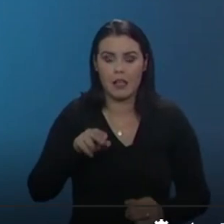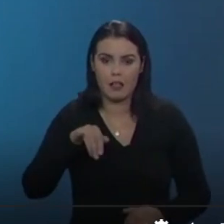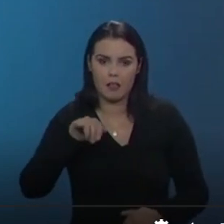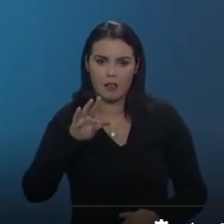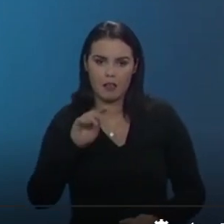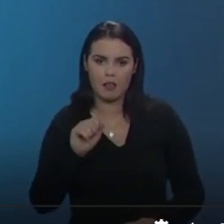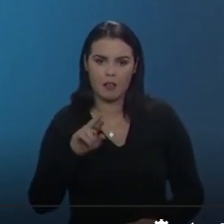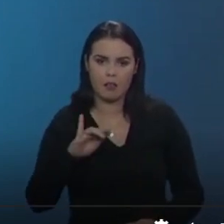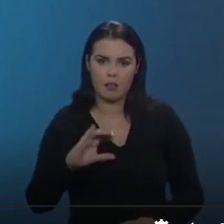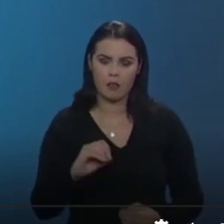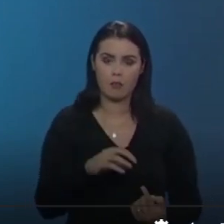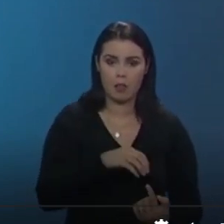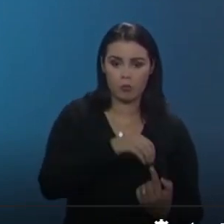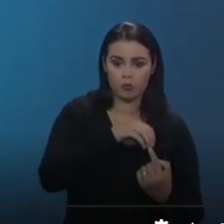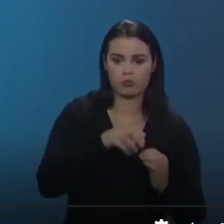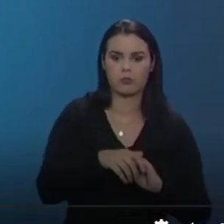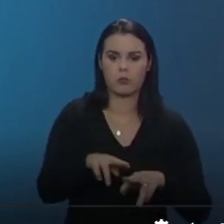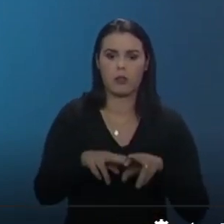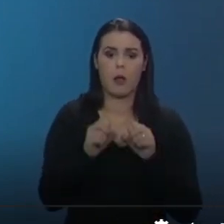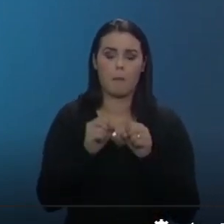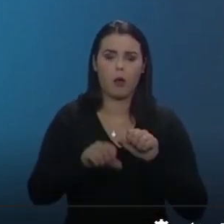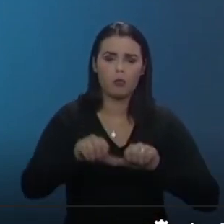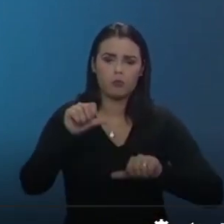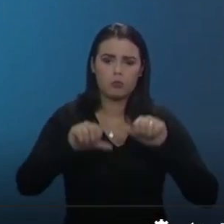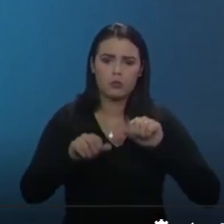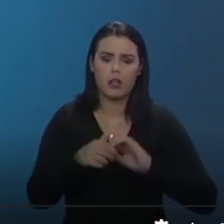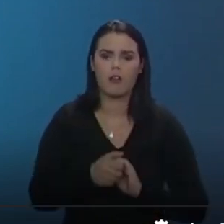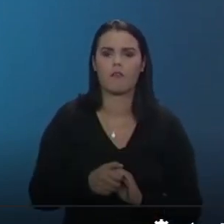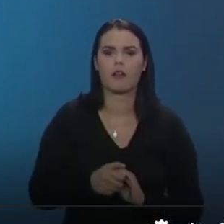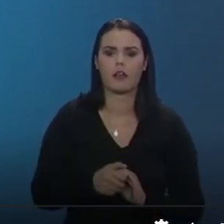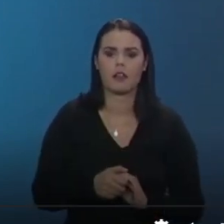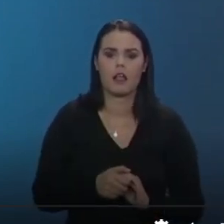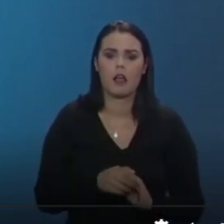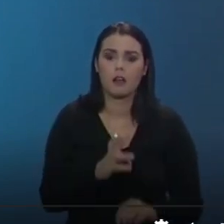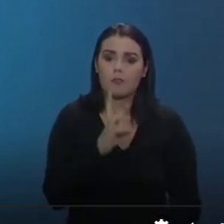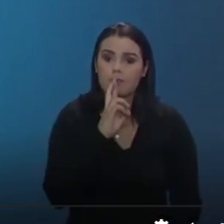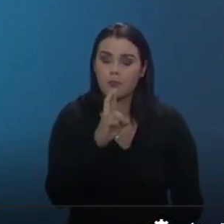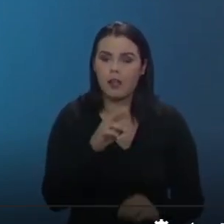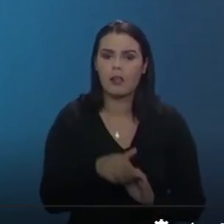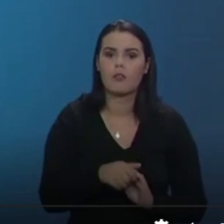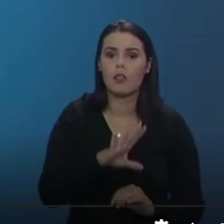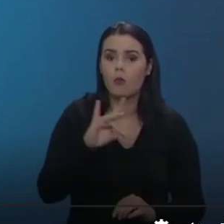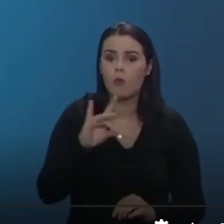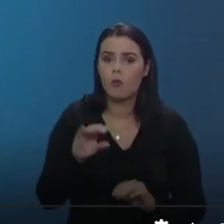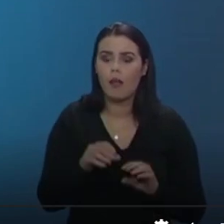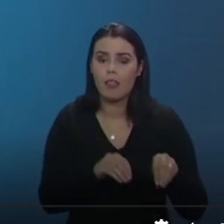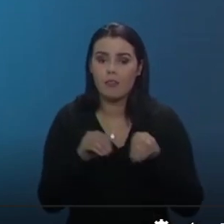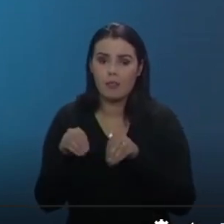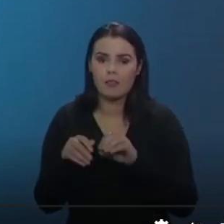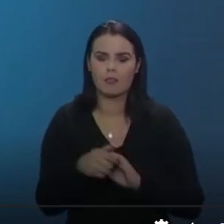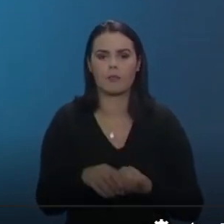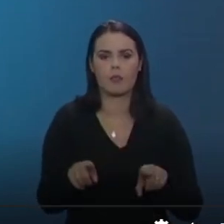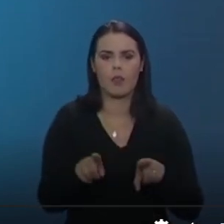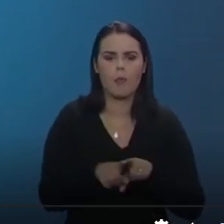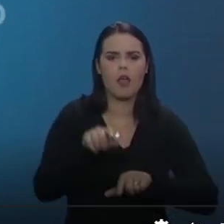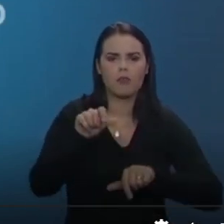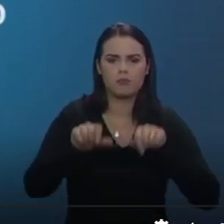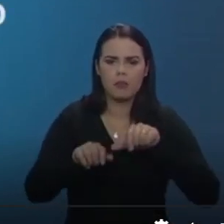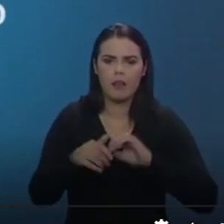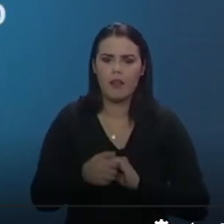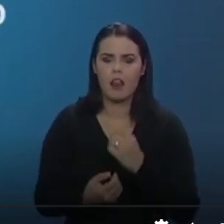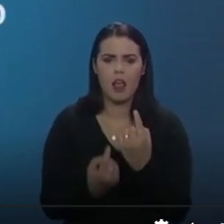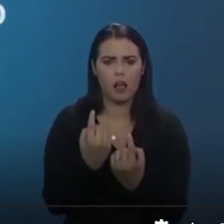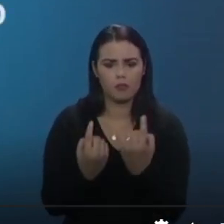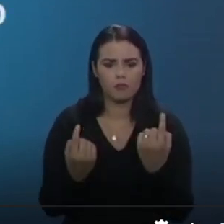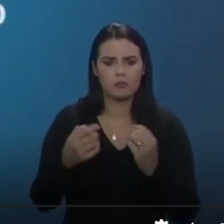é possível avaliar o efeito isolado que cada deslocamento provoca na estrutura, assim como avaliar isoladamente o efeito